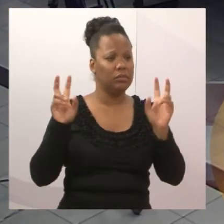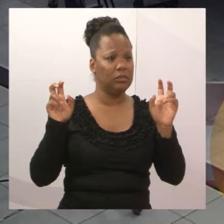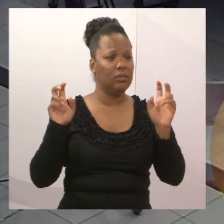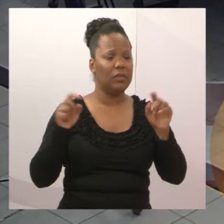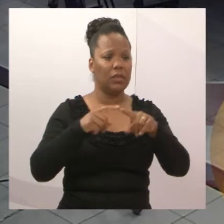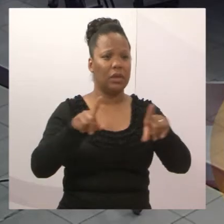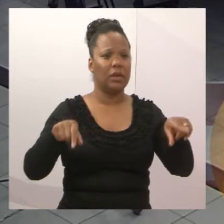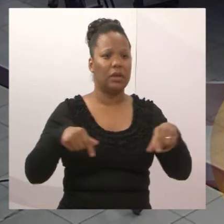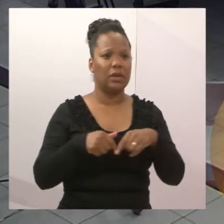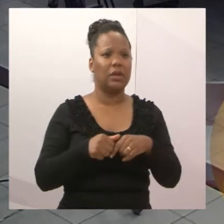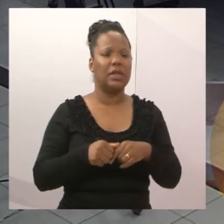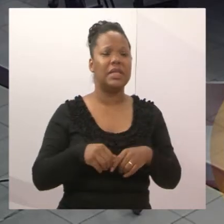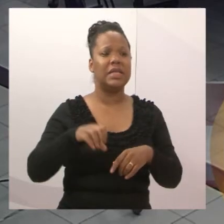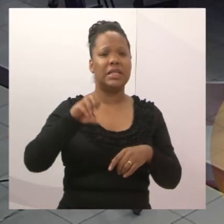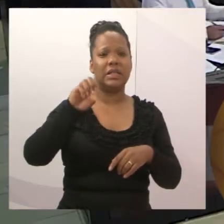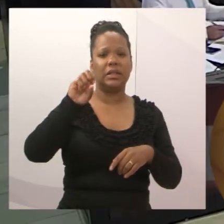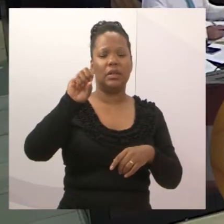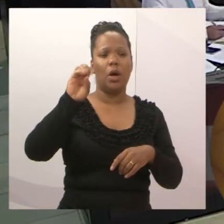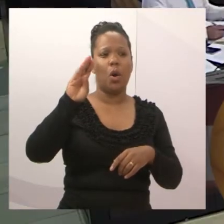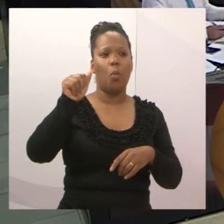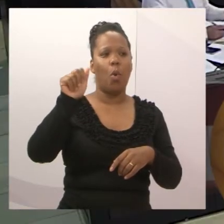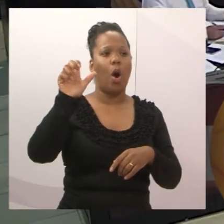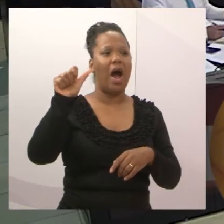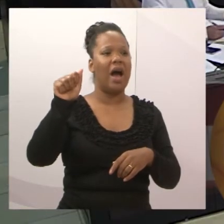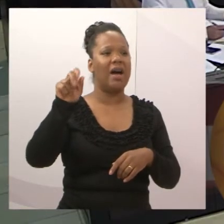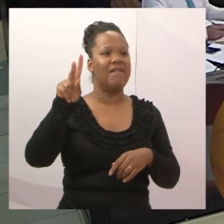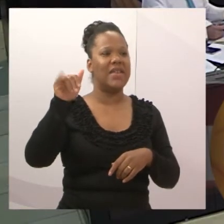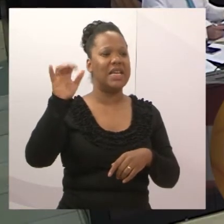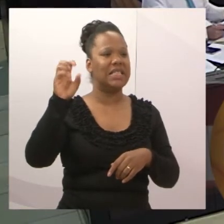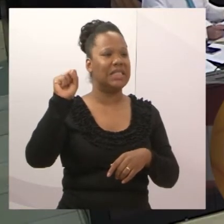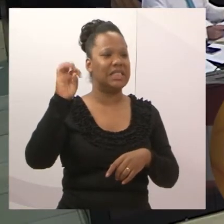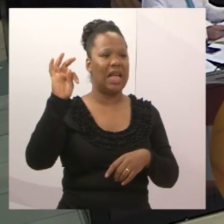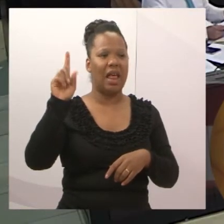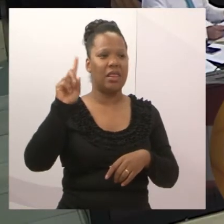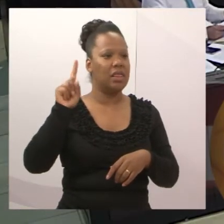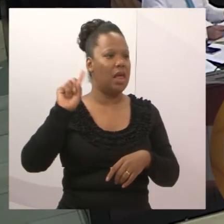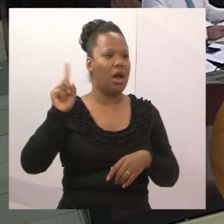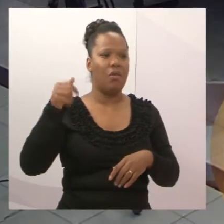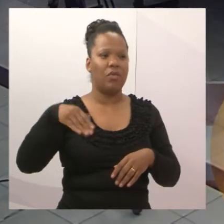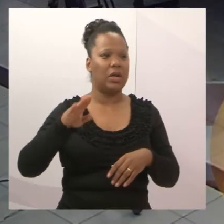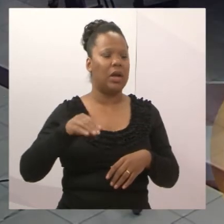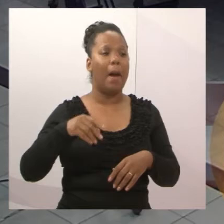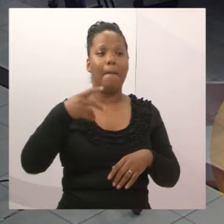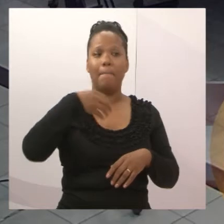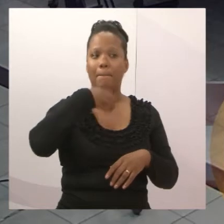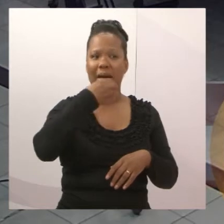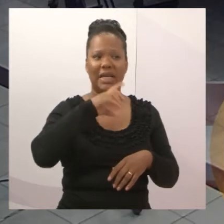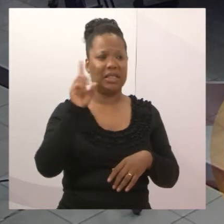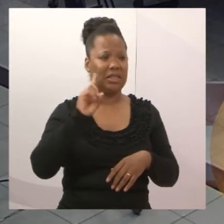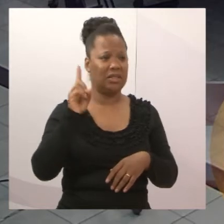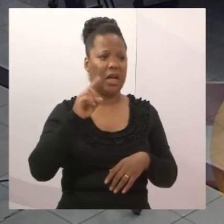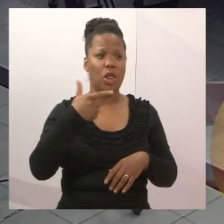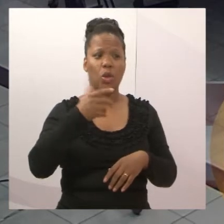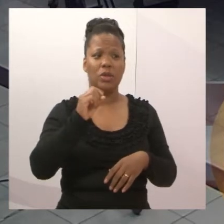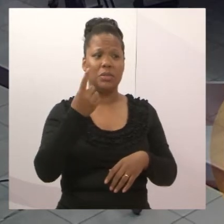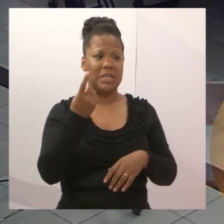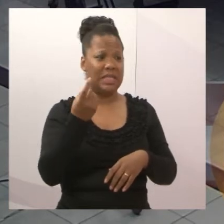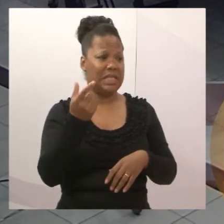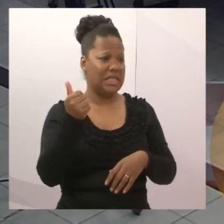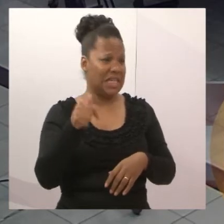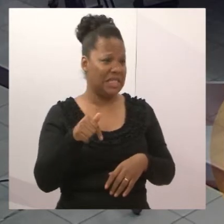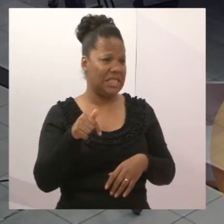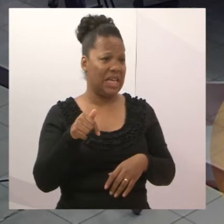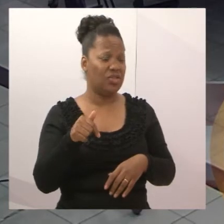campo do Santo Antônio da Boa Vista não foi para frente. O campo do Jardim Paraíso, a promessa era para